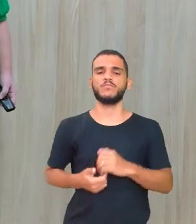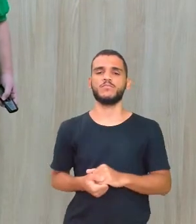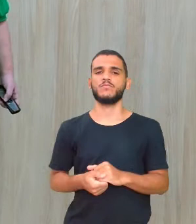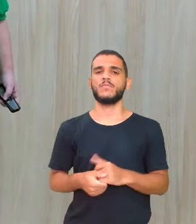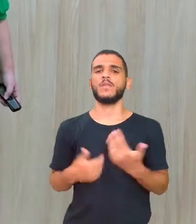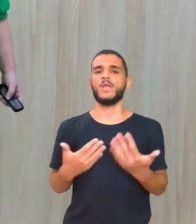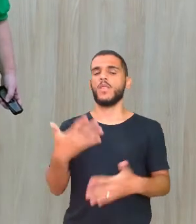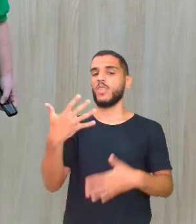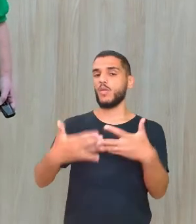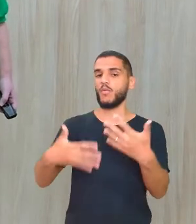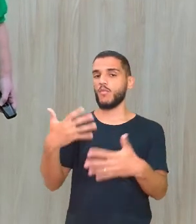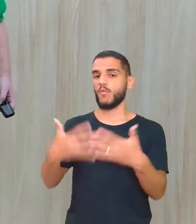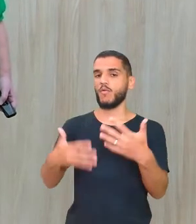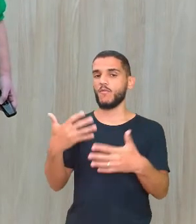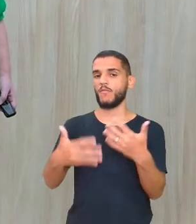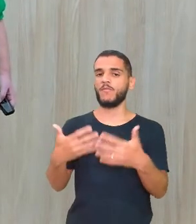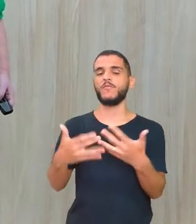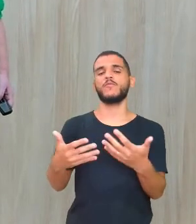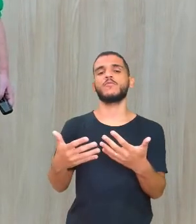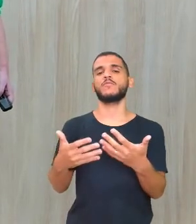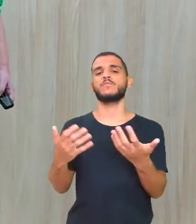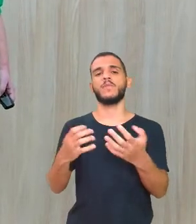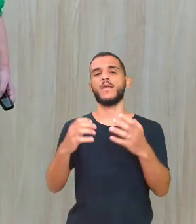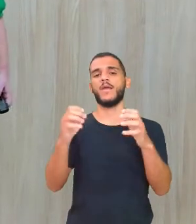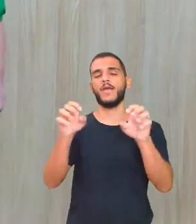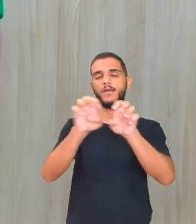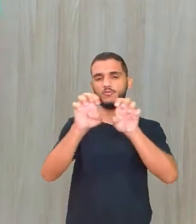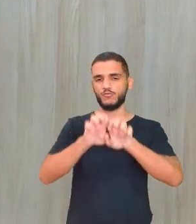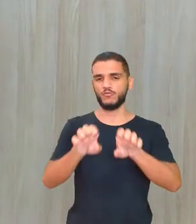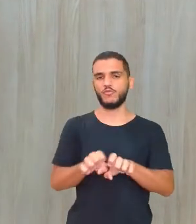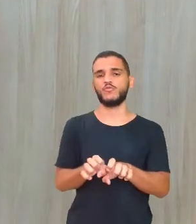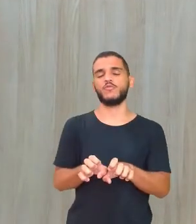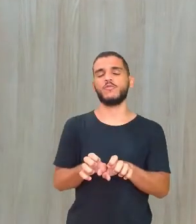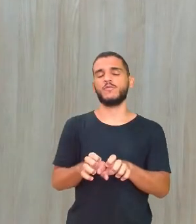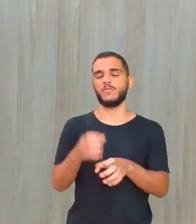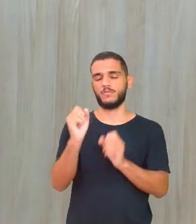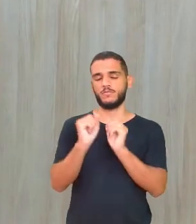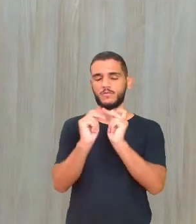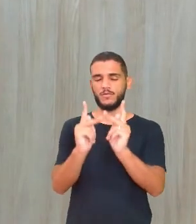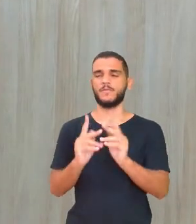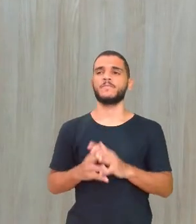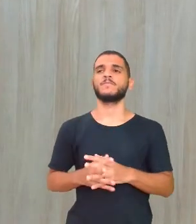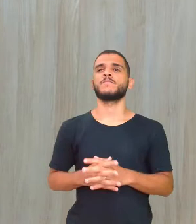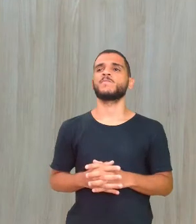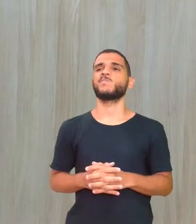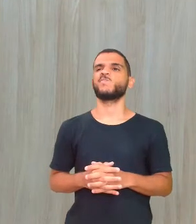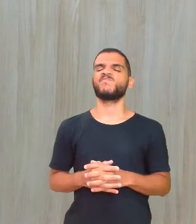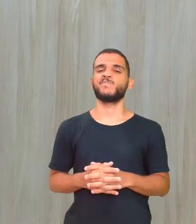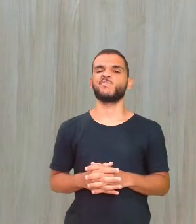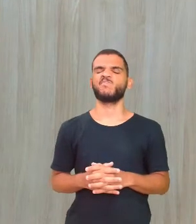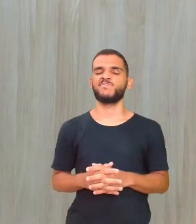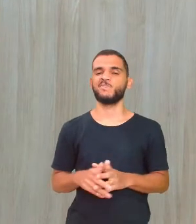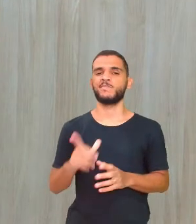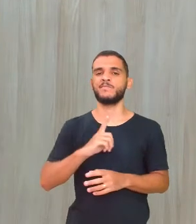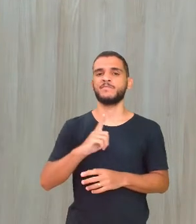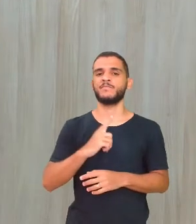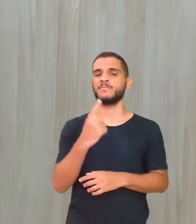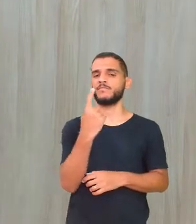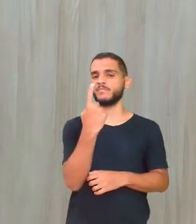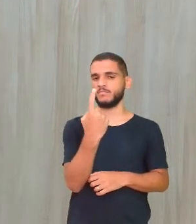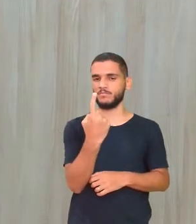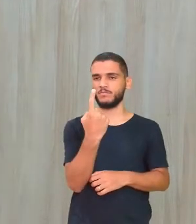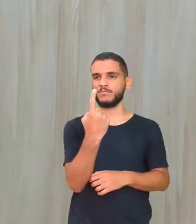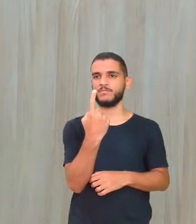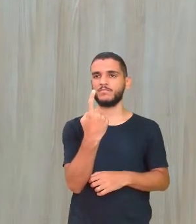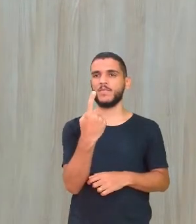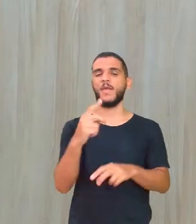eu determino que seja a minha unidade. A gente já viu isso. Tá? Então, aqui eu tenho 1 Por isso